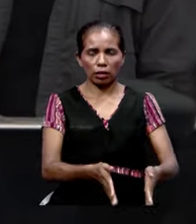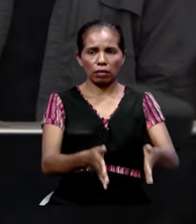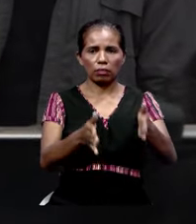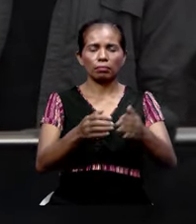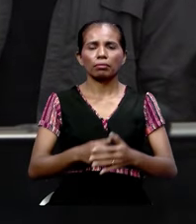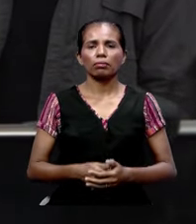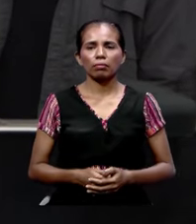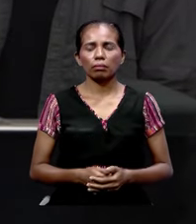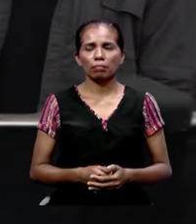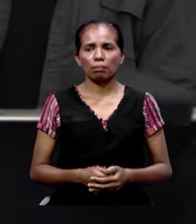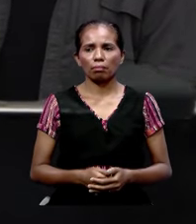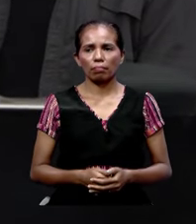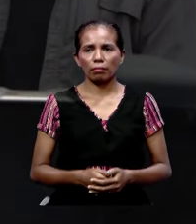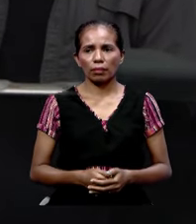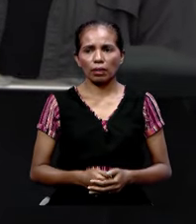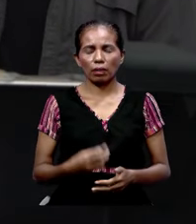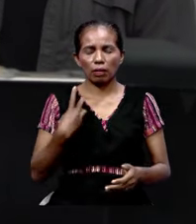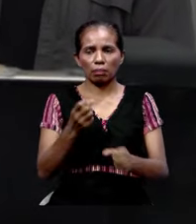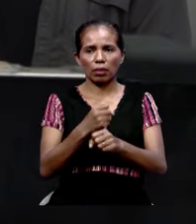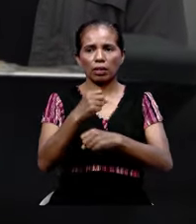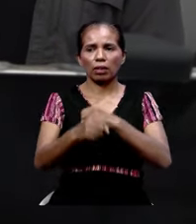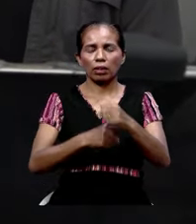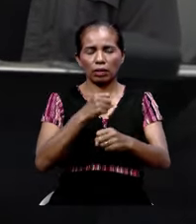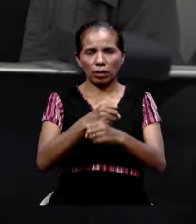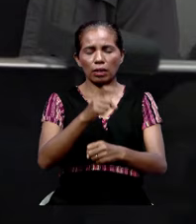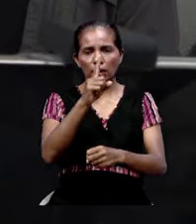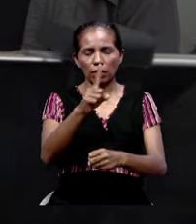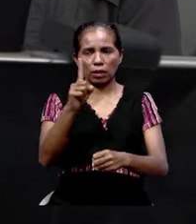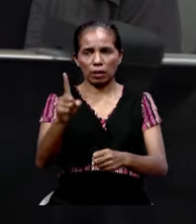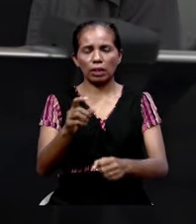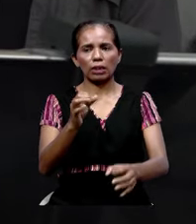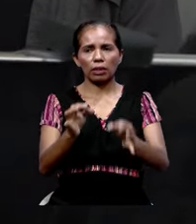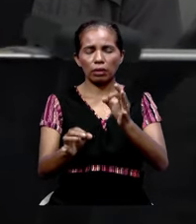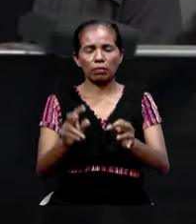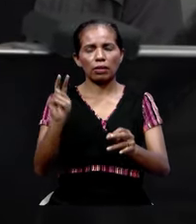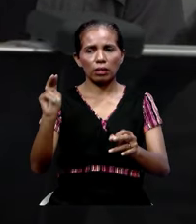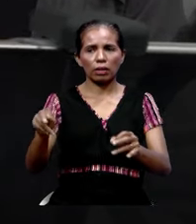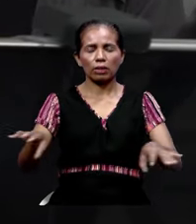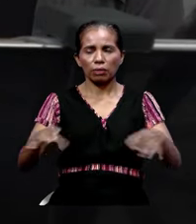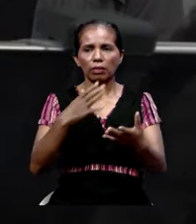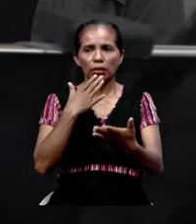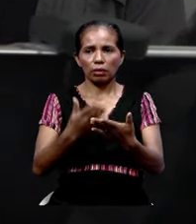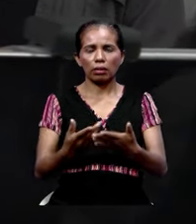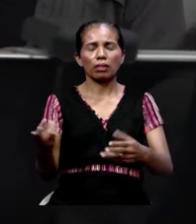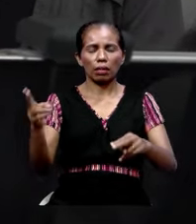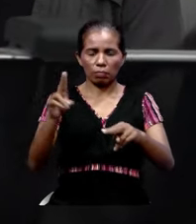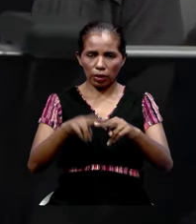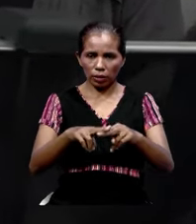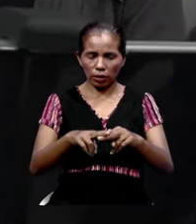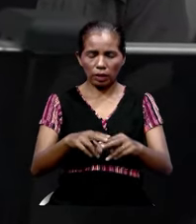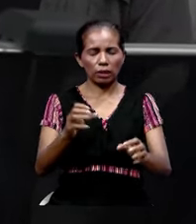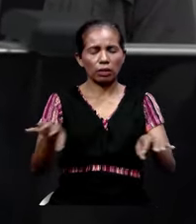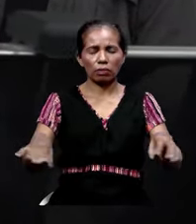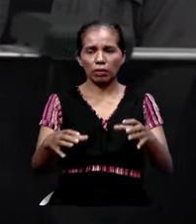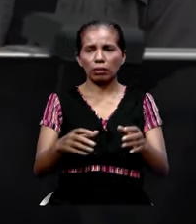batina. Normalmente a mihalo batina ida ida. Senia serviço dia kita ber hal extensão se la ela